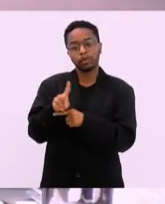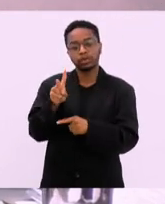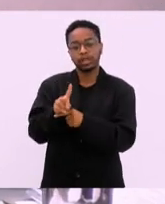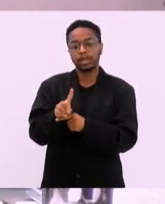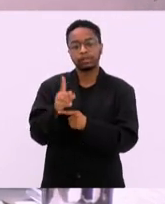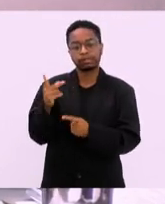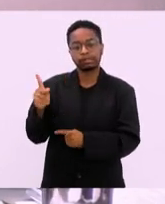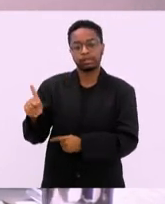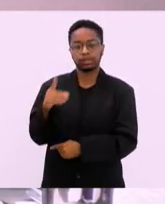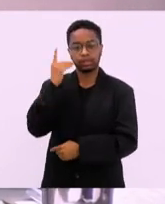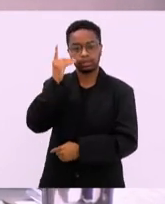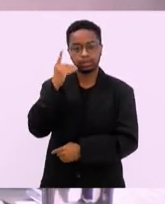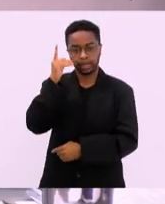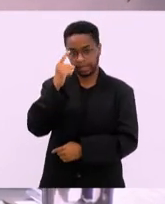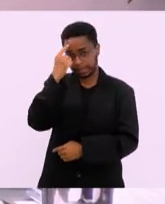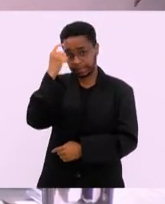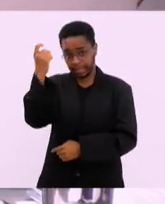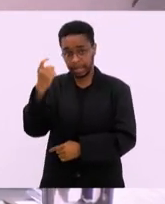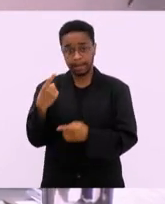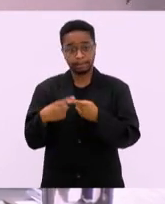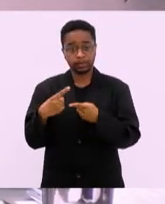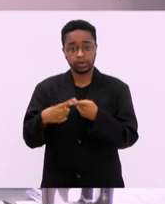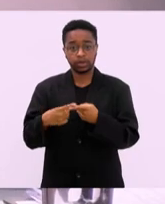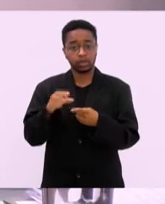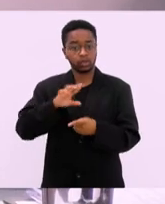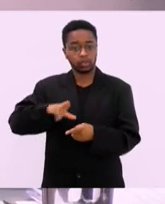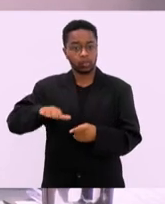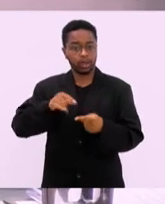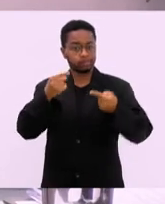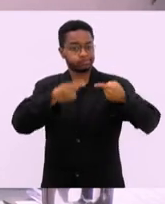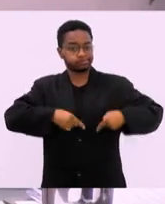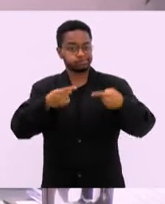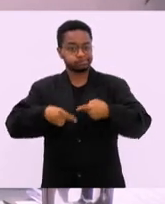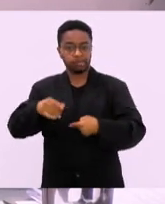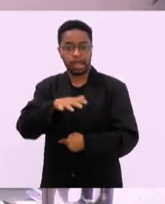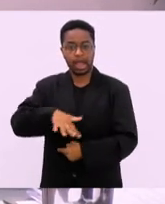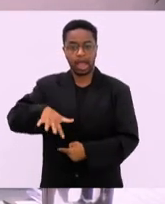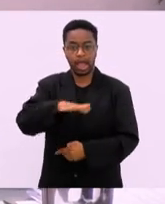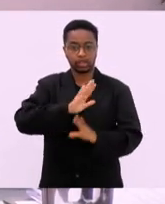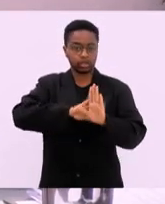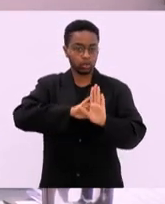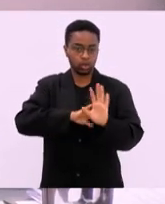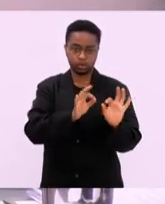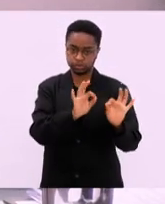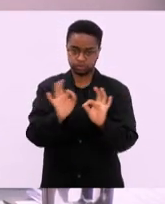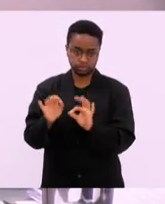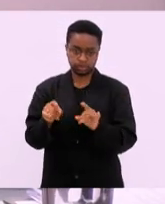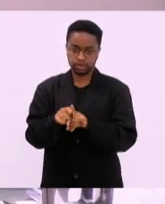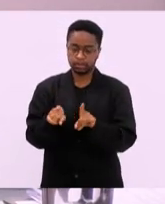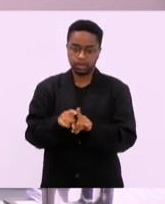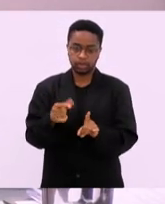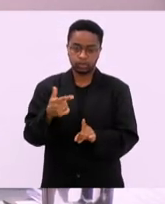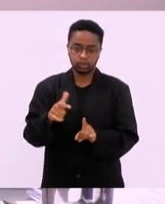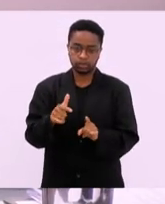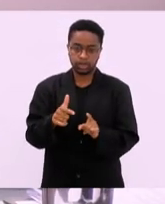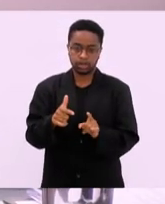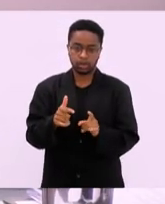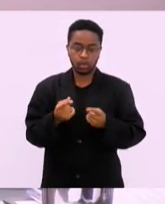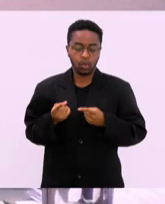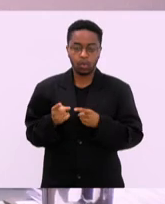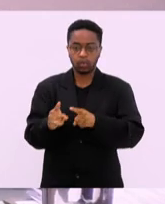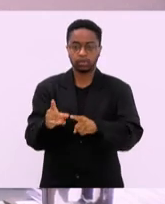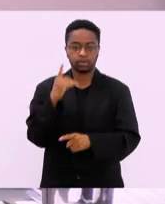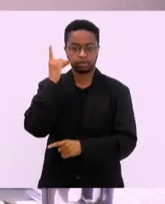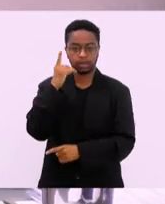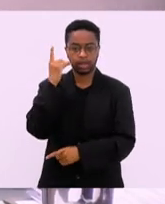Pobel pretende fazer, que não conflita com nenhum campo ideológico, não conflita também com a pretensão do deputado Serafini,